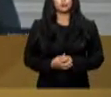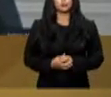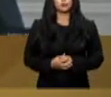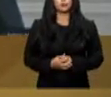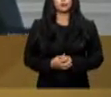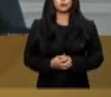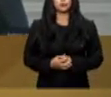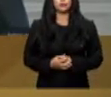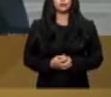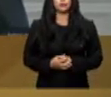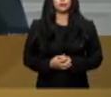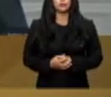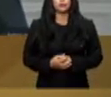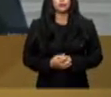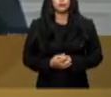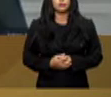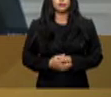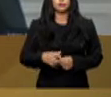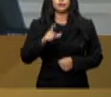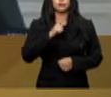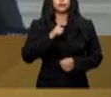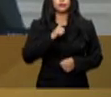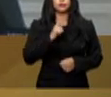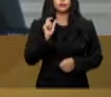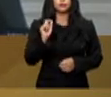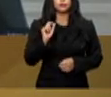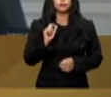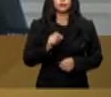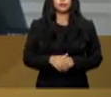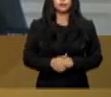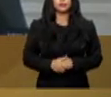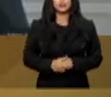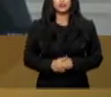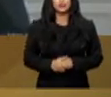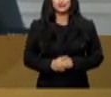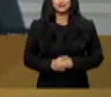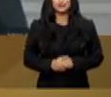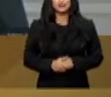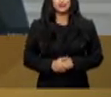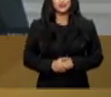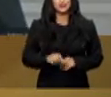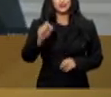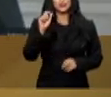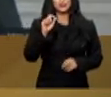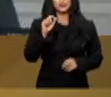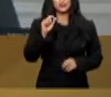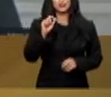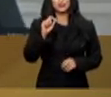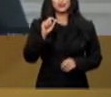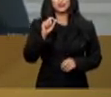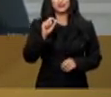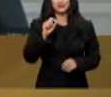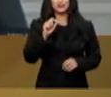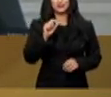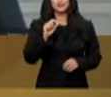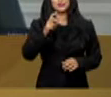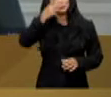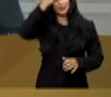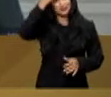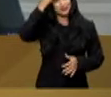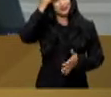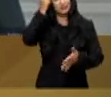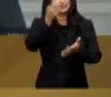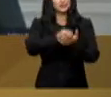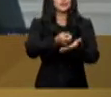às operações e prestações que destinassem bens ou serviços a consumidor final